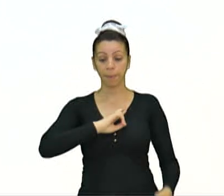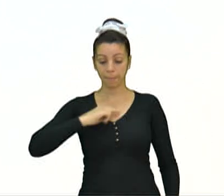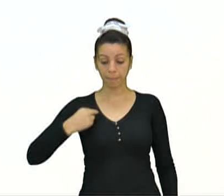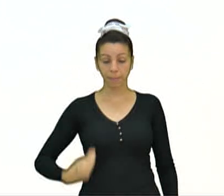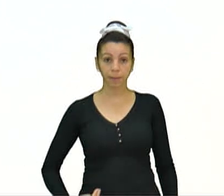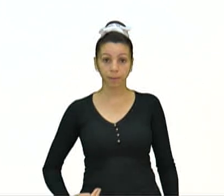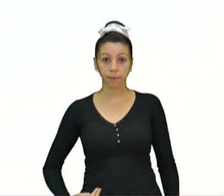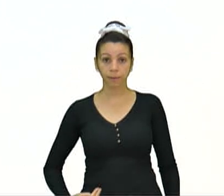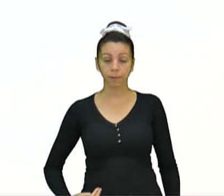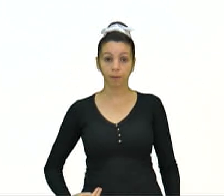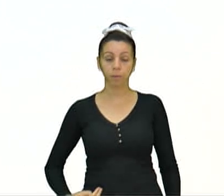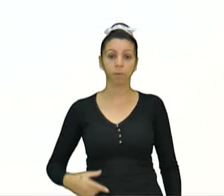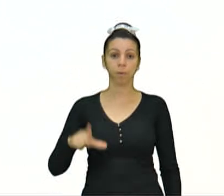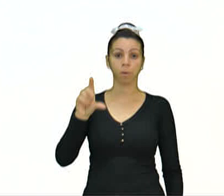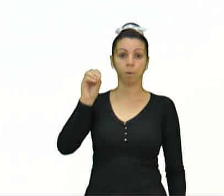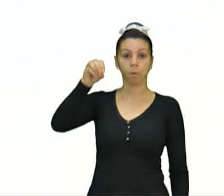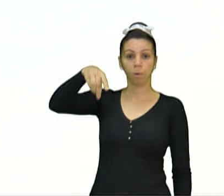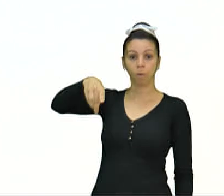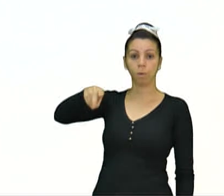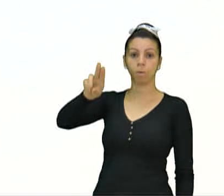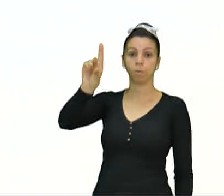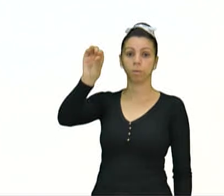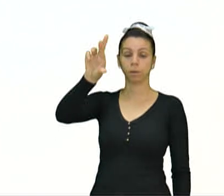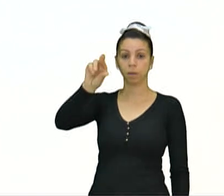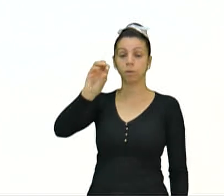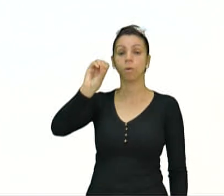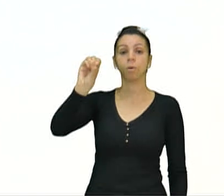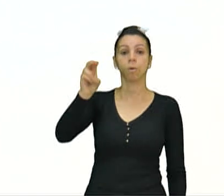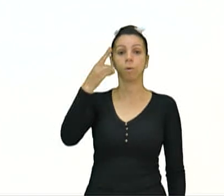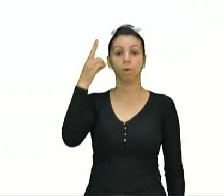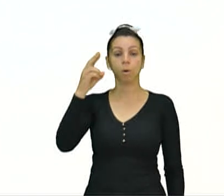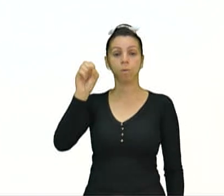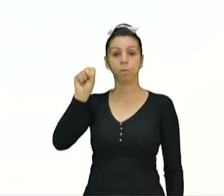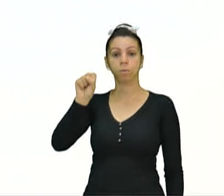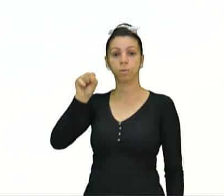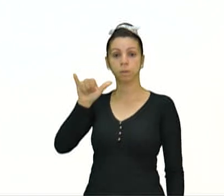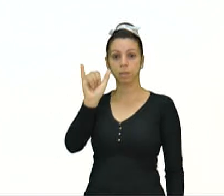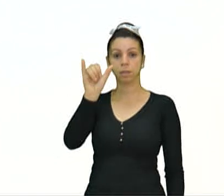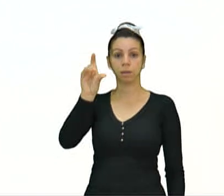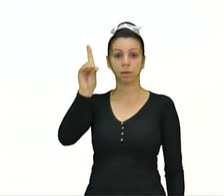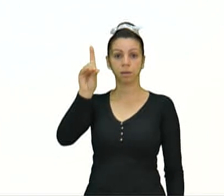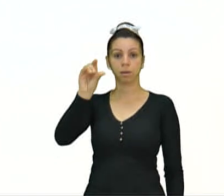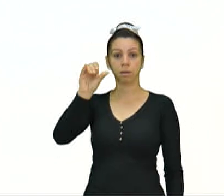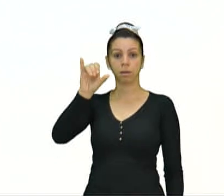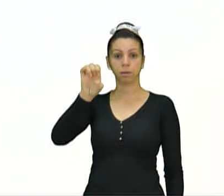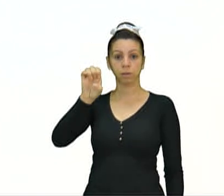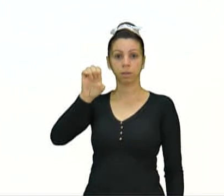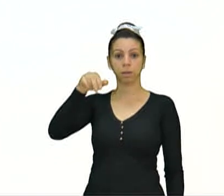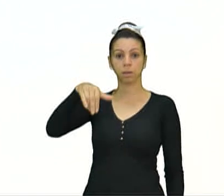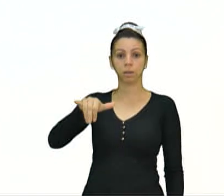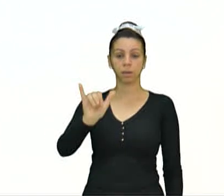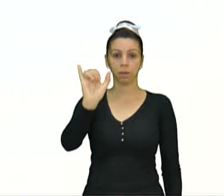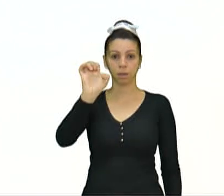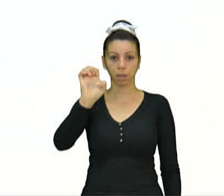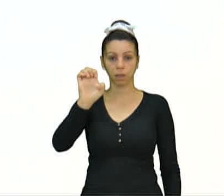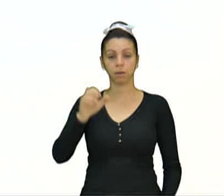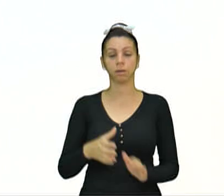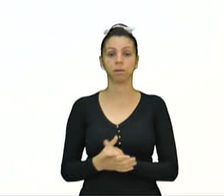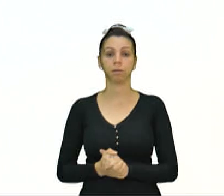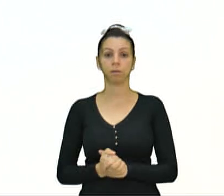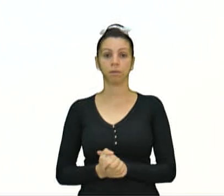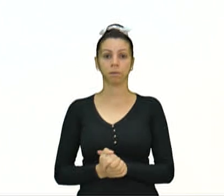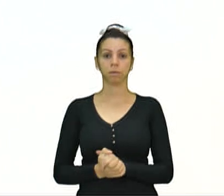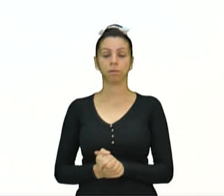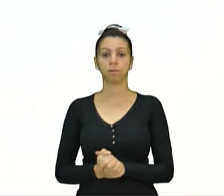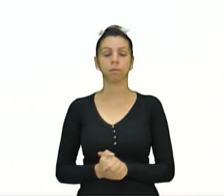Sydney? Observem a linha do tempo para responder. Number 2. Where did the data speeds was